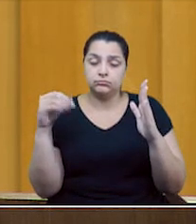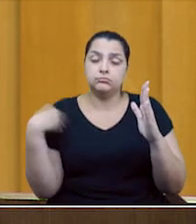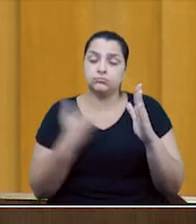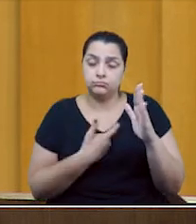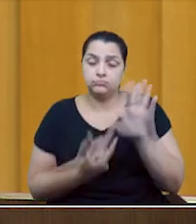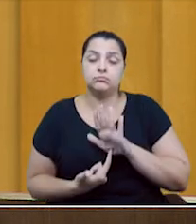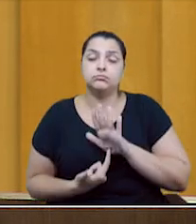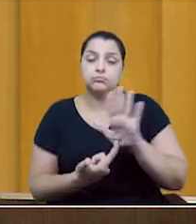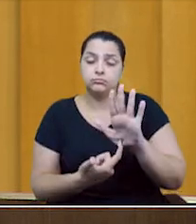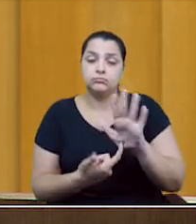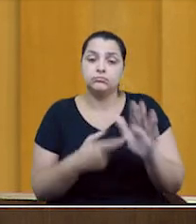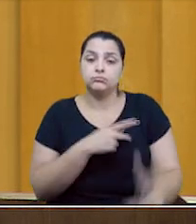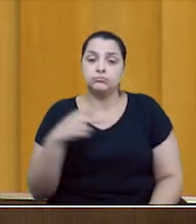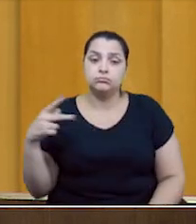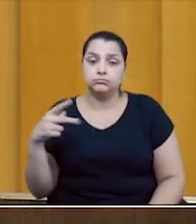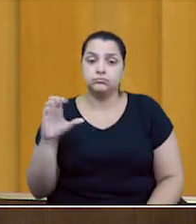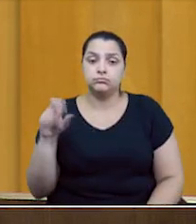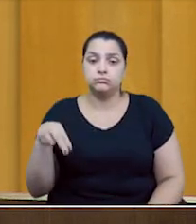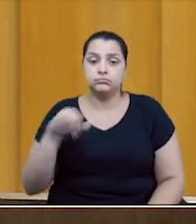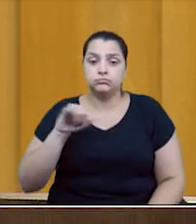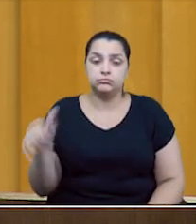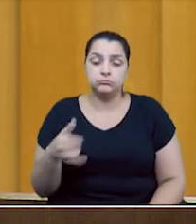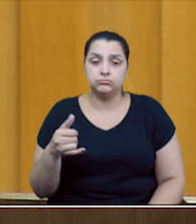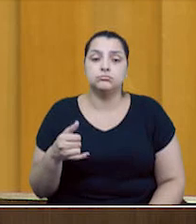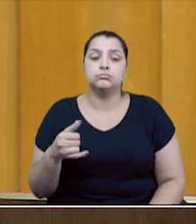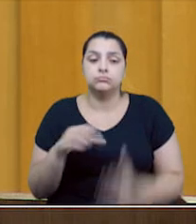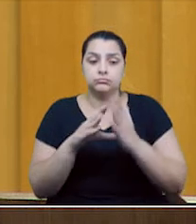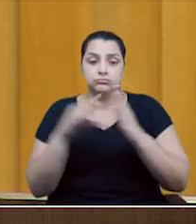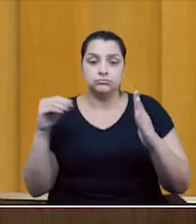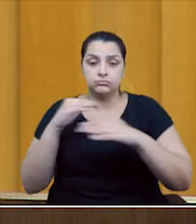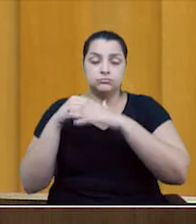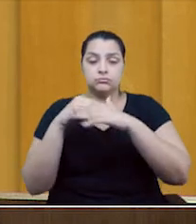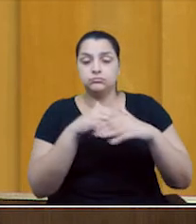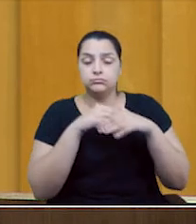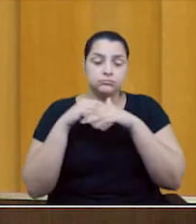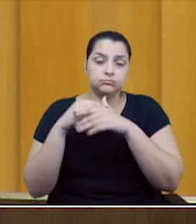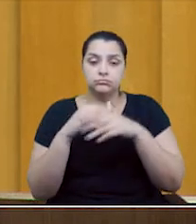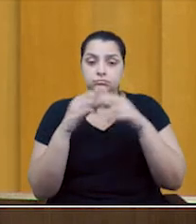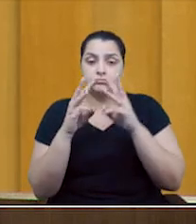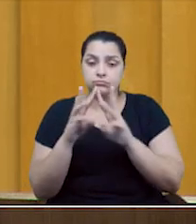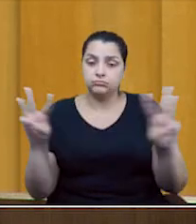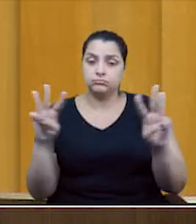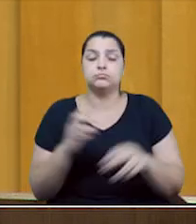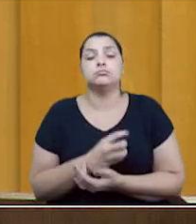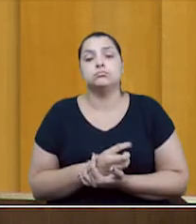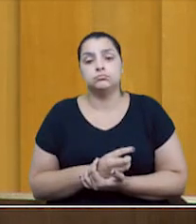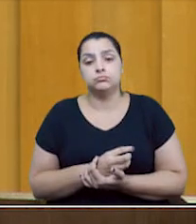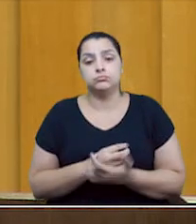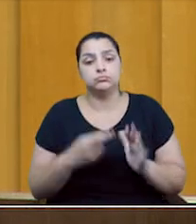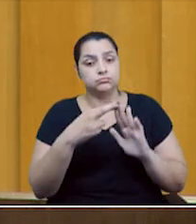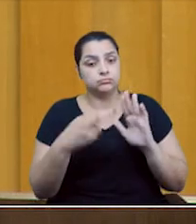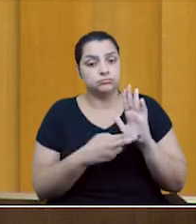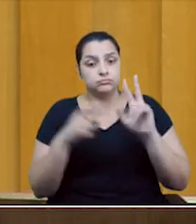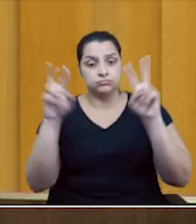à presidência do Conselho Nacional de Justiça como modelo de padronização de todos os sites do país. Ela regulamentou o tema, nossa Justiça do Trabalho,